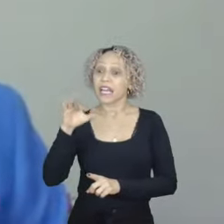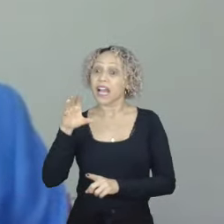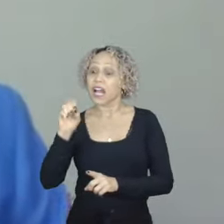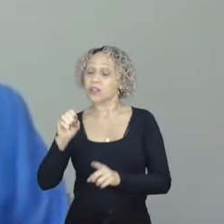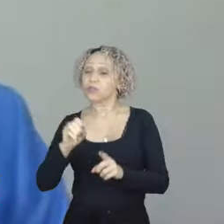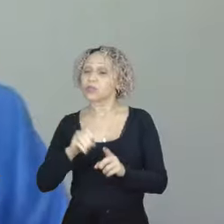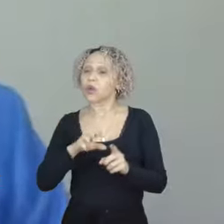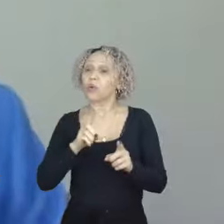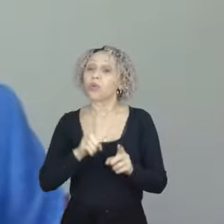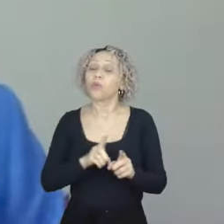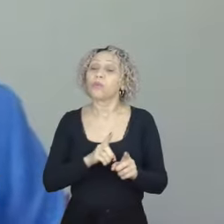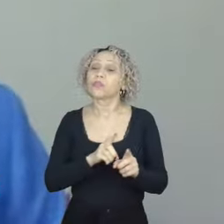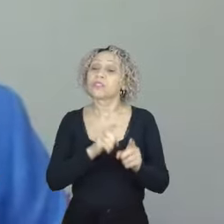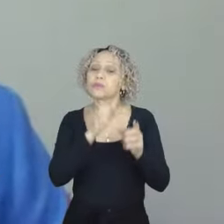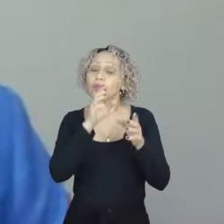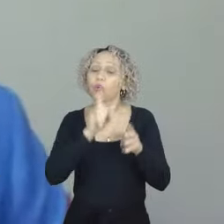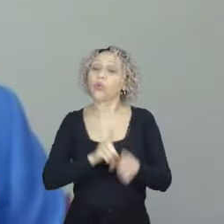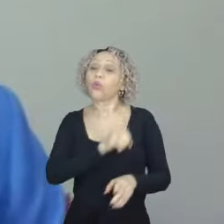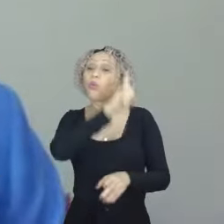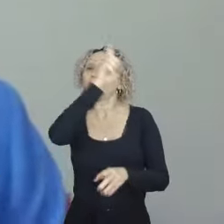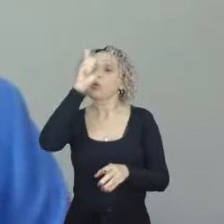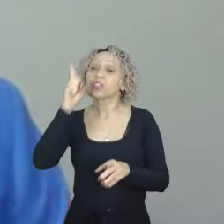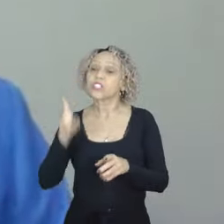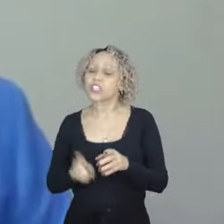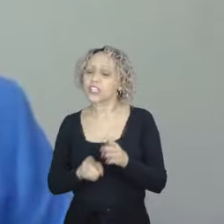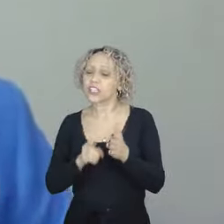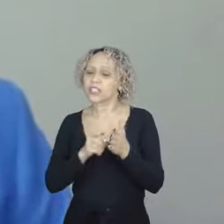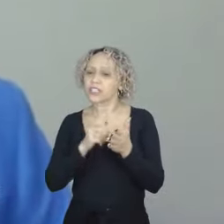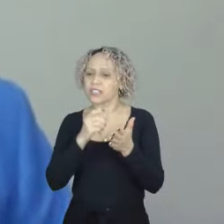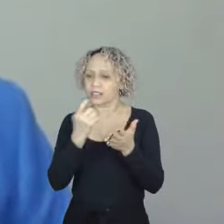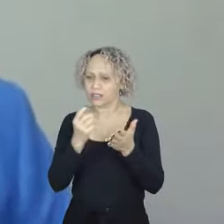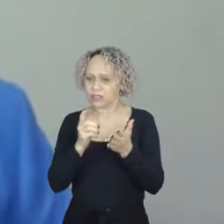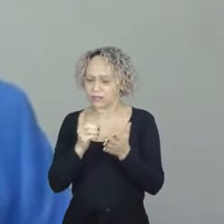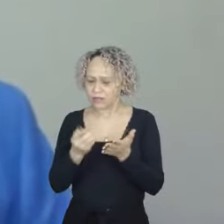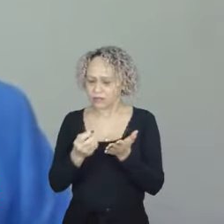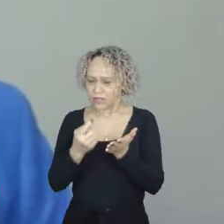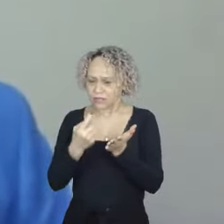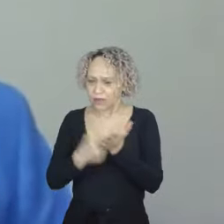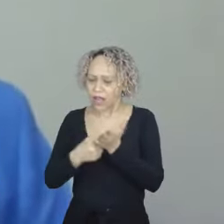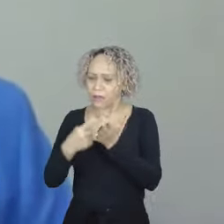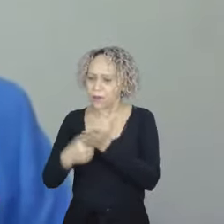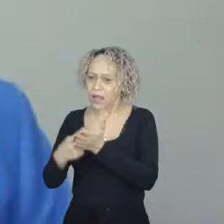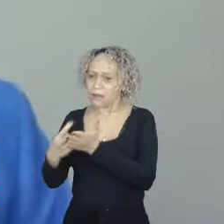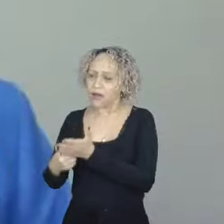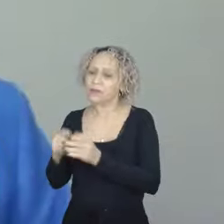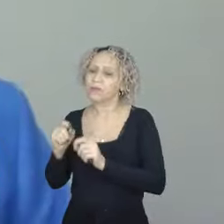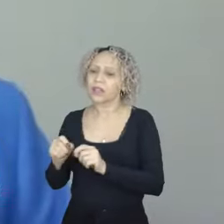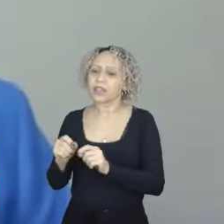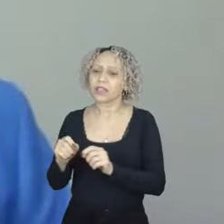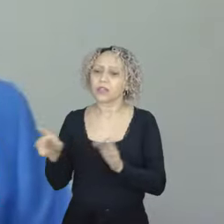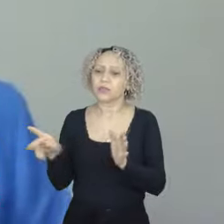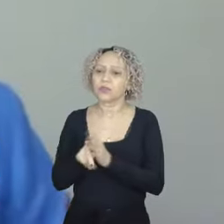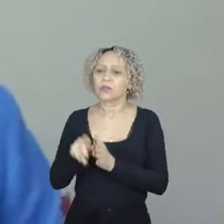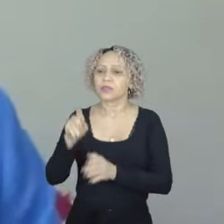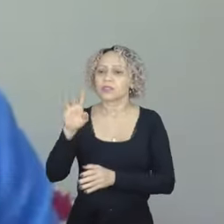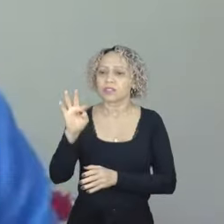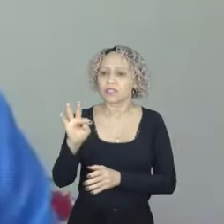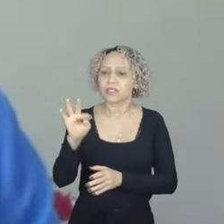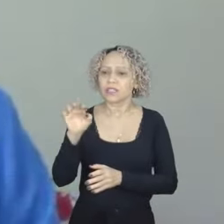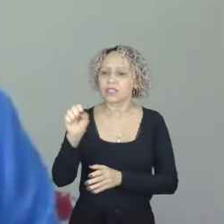estabelece as regras e as datas que são definidas pelo próprio TSE, e o PT